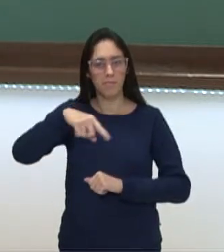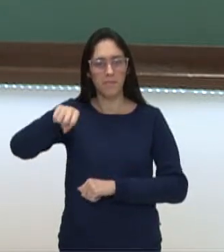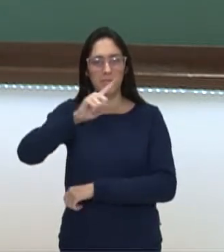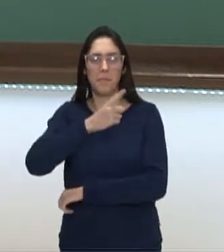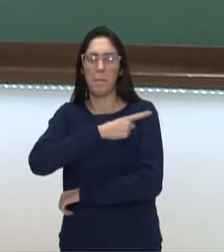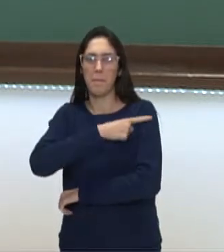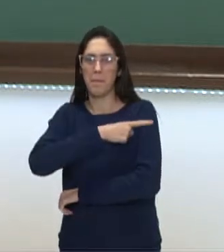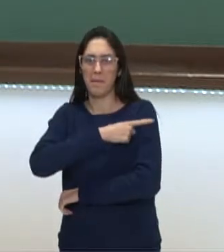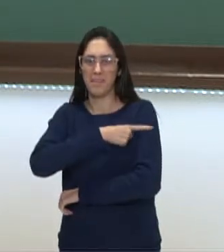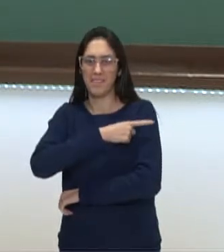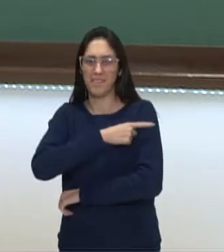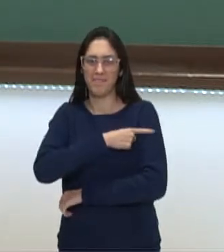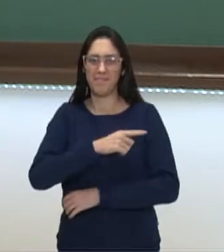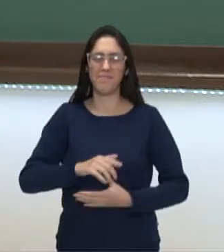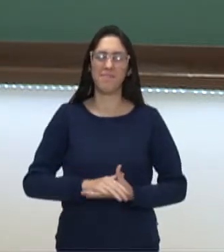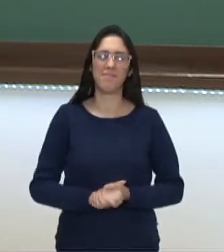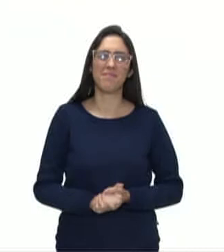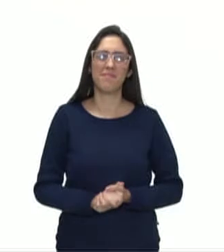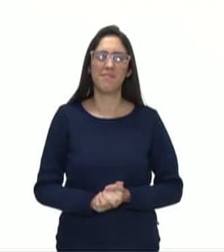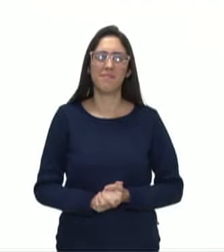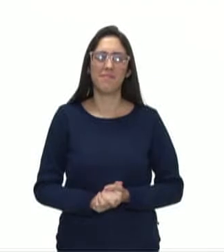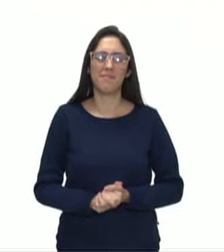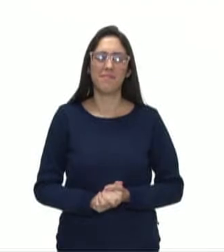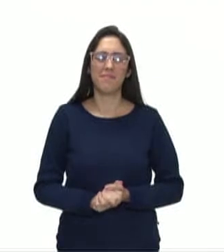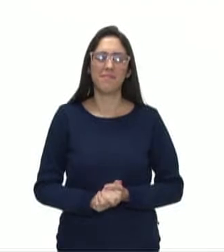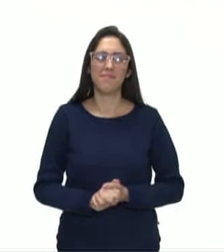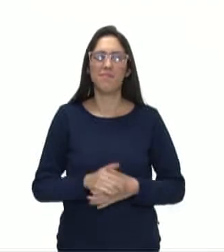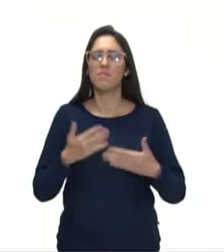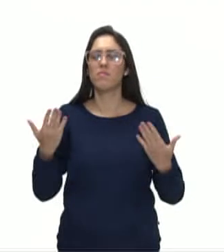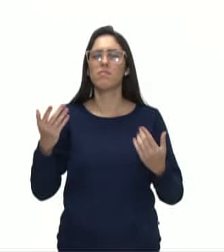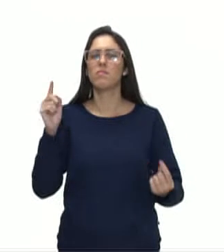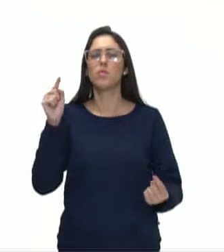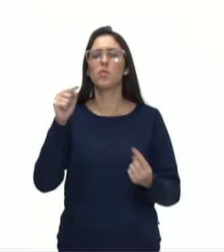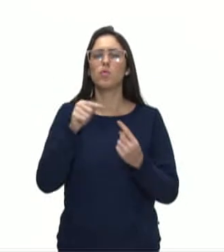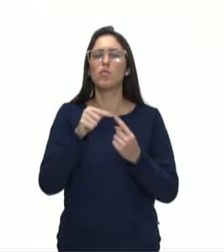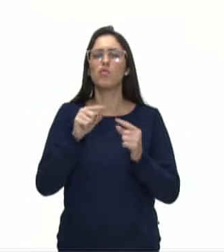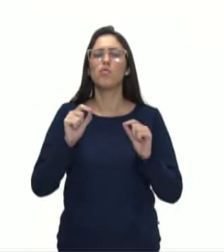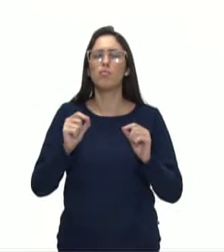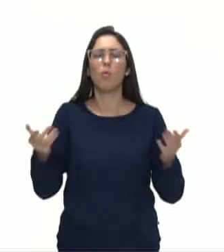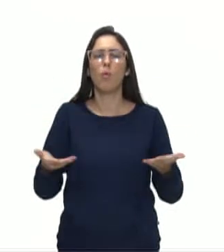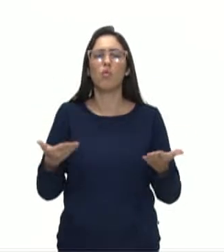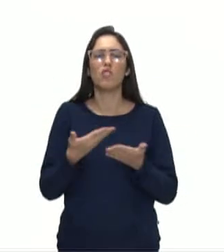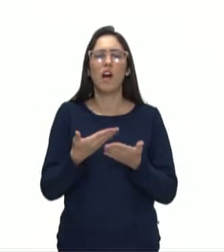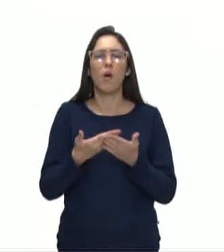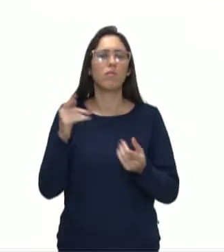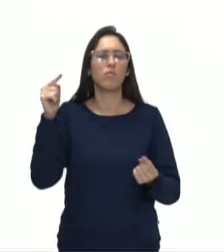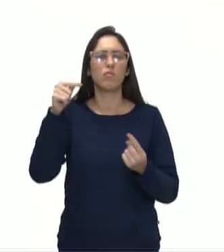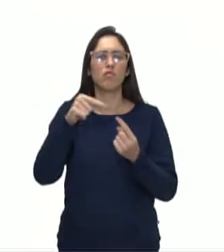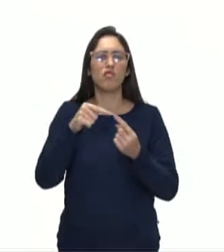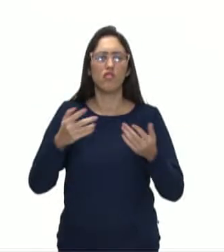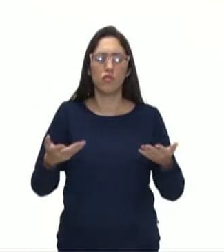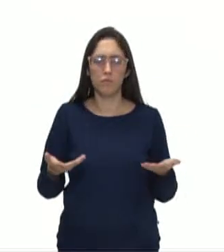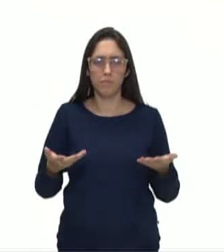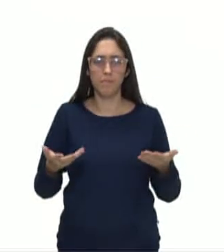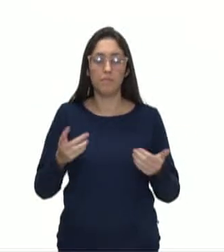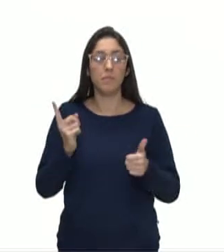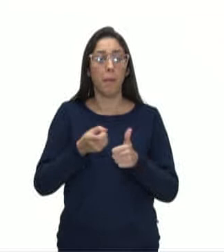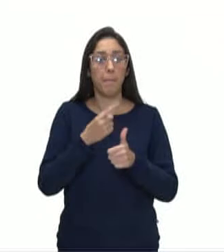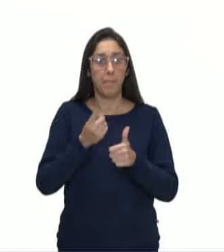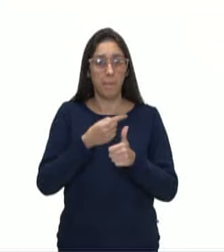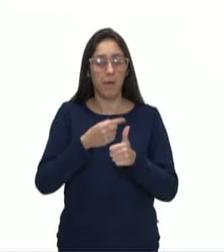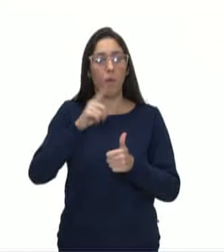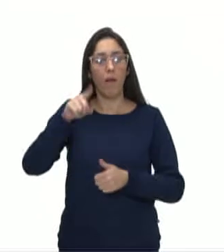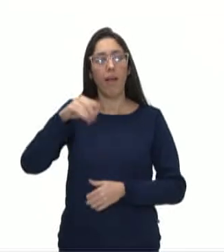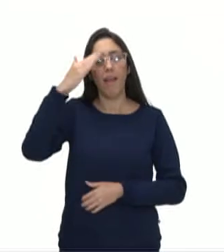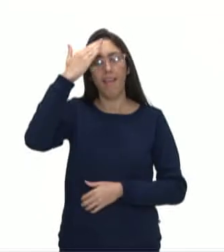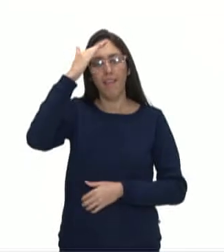do ensino médio. Vamos lá? Quais então serão os objetivos dessa nossa aula de hoje? Primeiro, compreender as